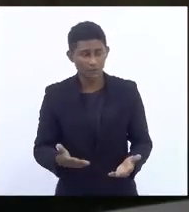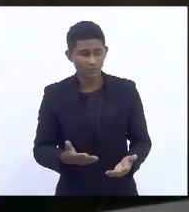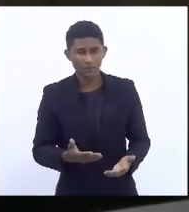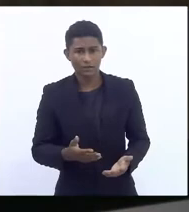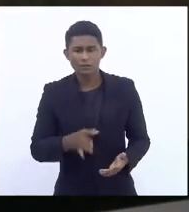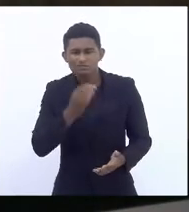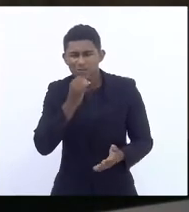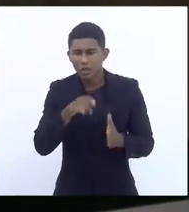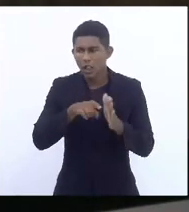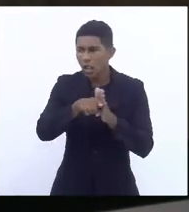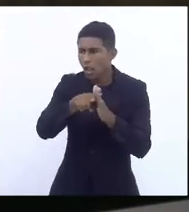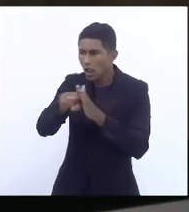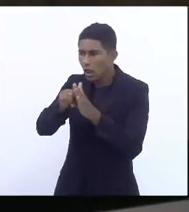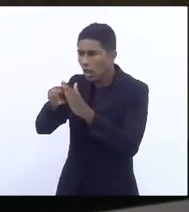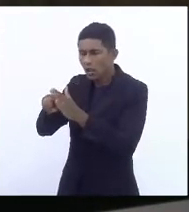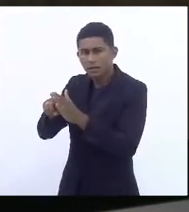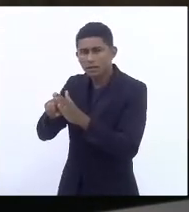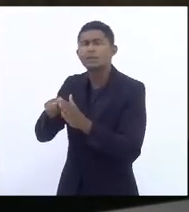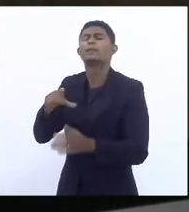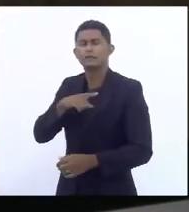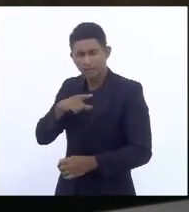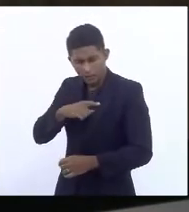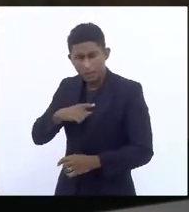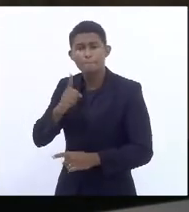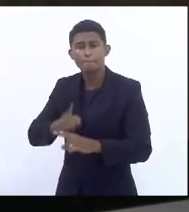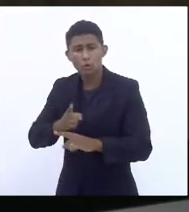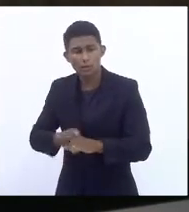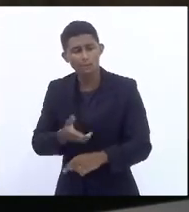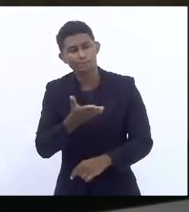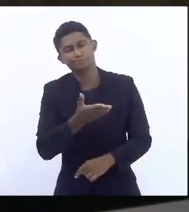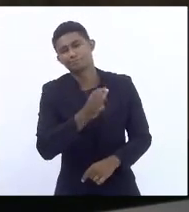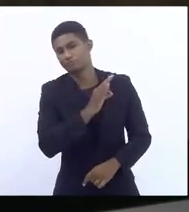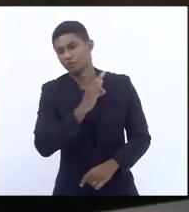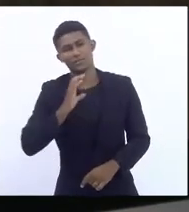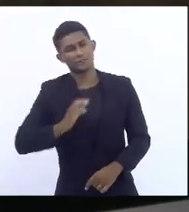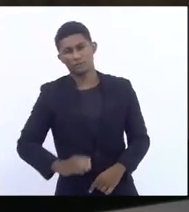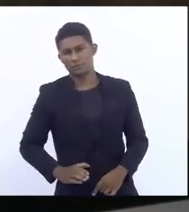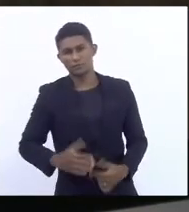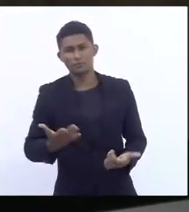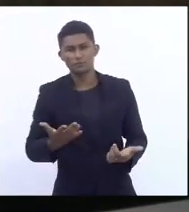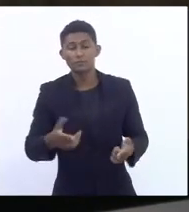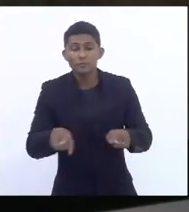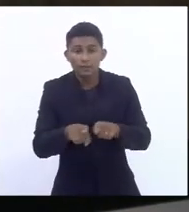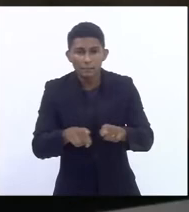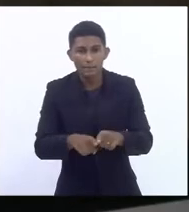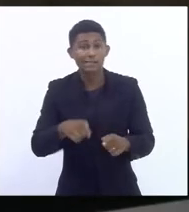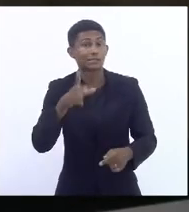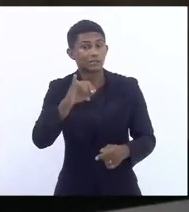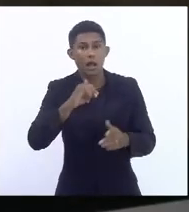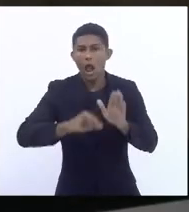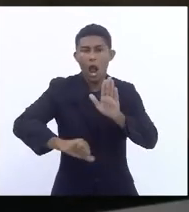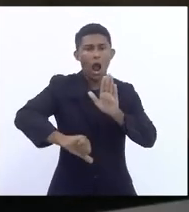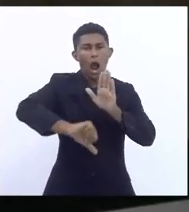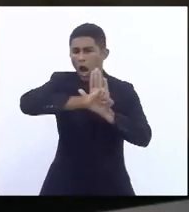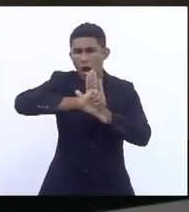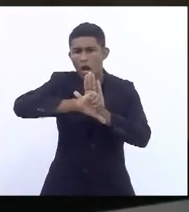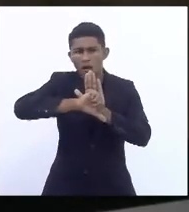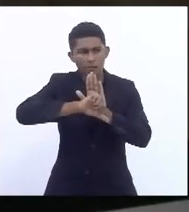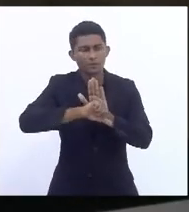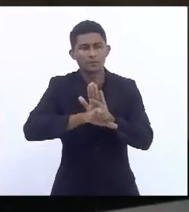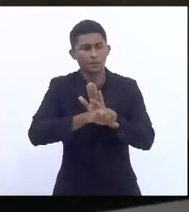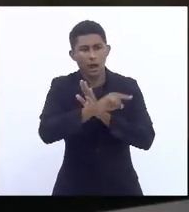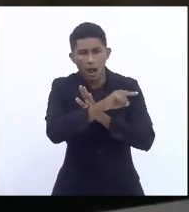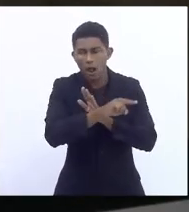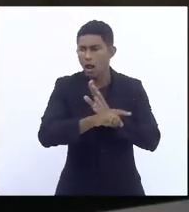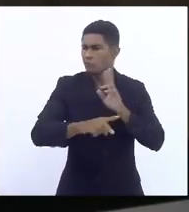Polícia Civil. Só existe uma pena restritiva de liberdade, uma cassação de direitos,